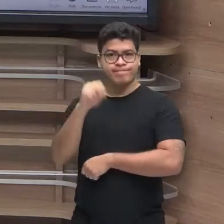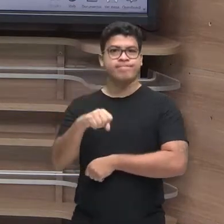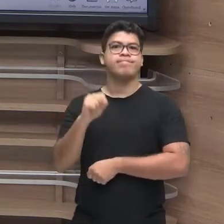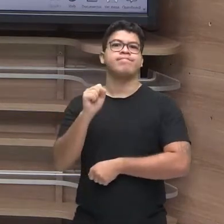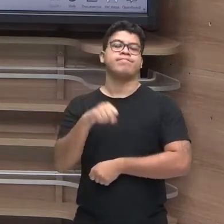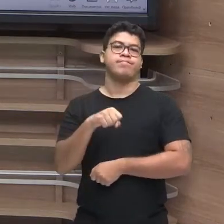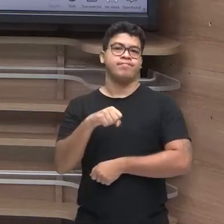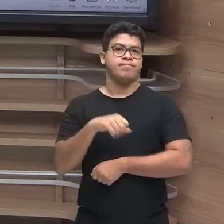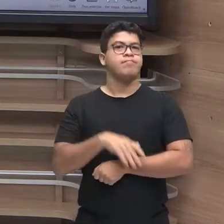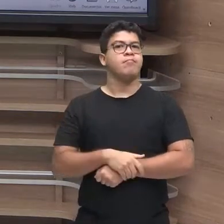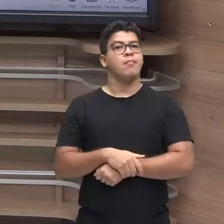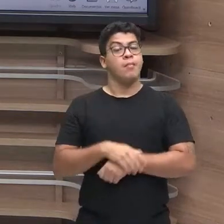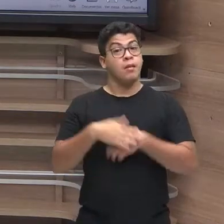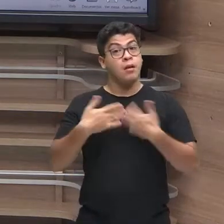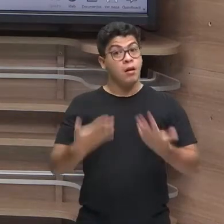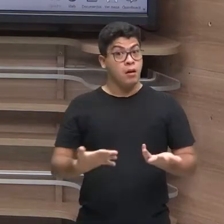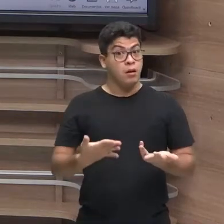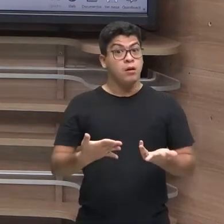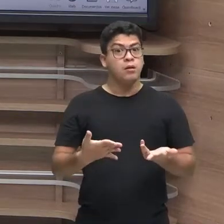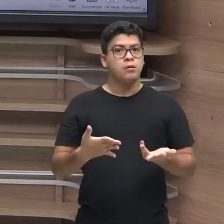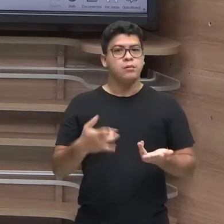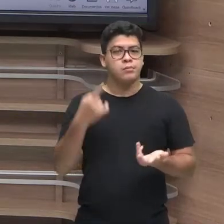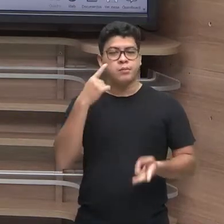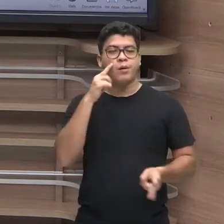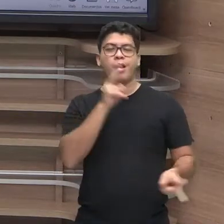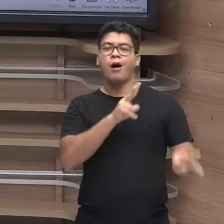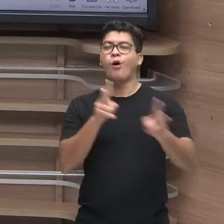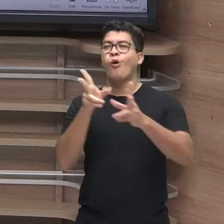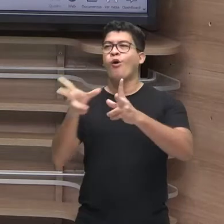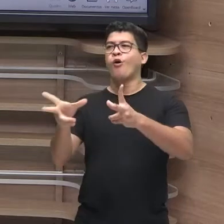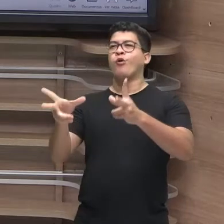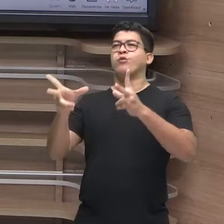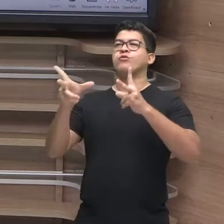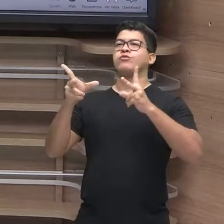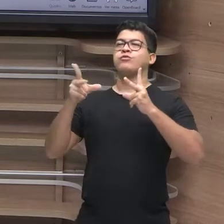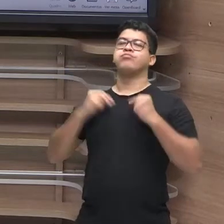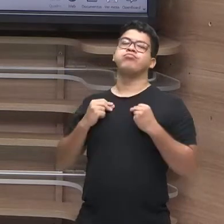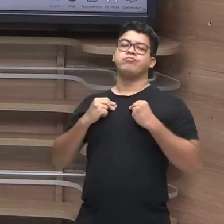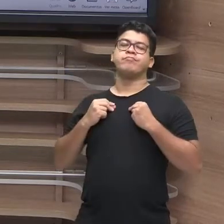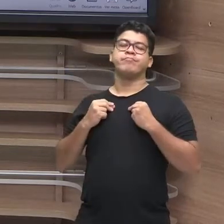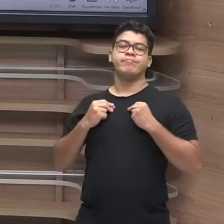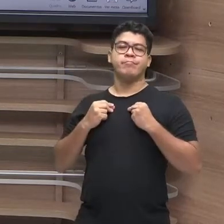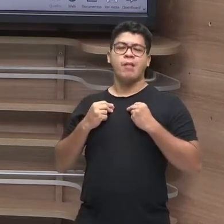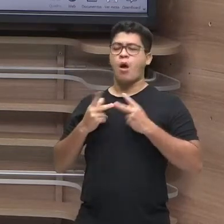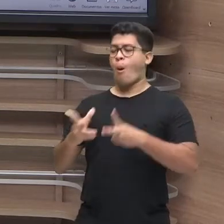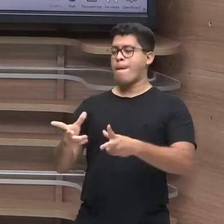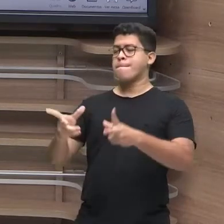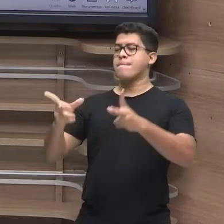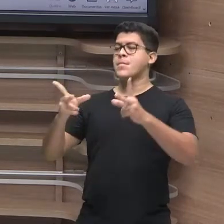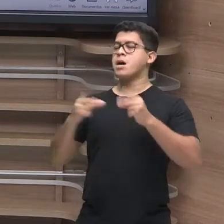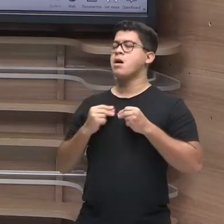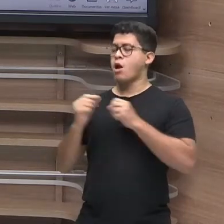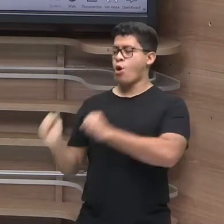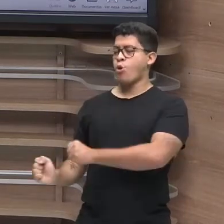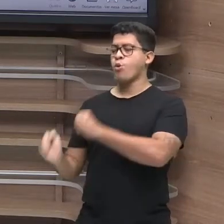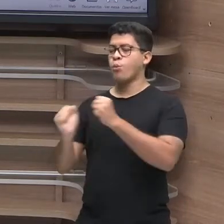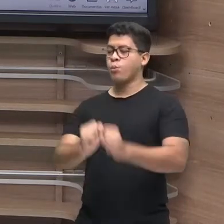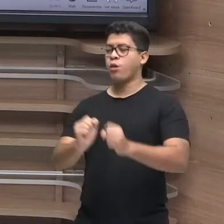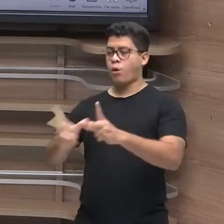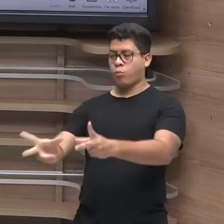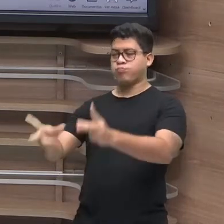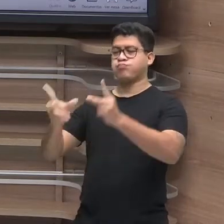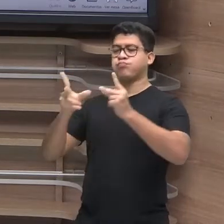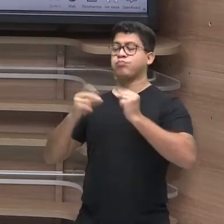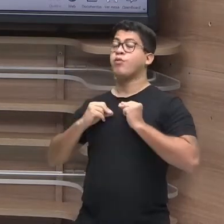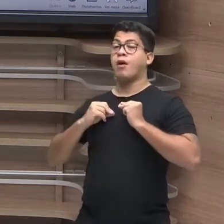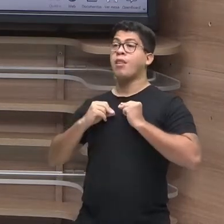desses reis vão ser vistos ali, né, como merecedores, não é mesmo, deste poder. Então, esse poder